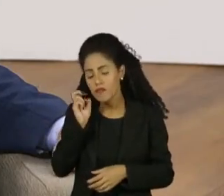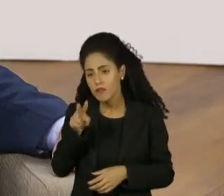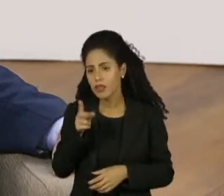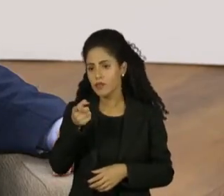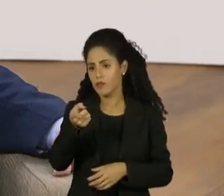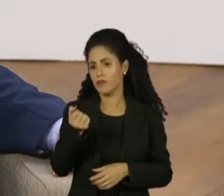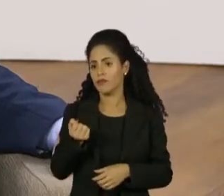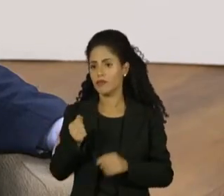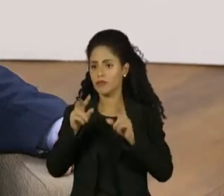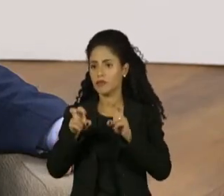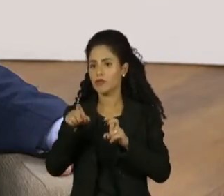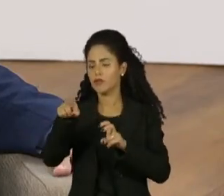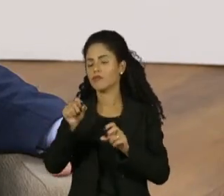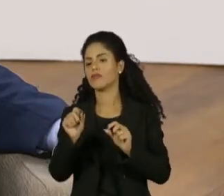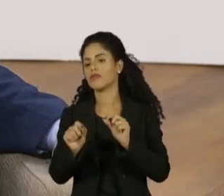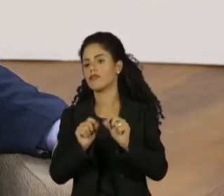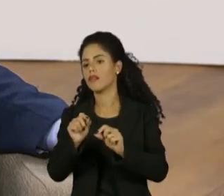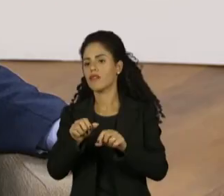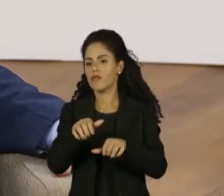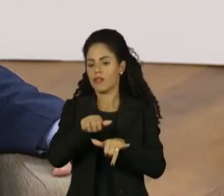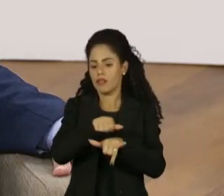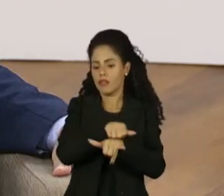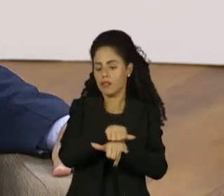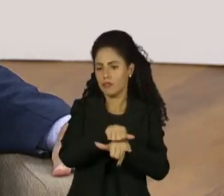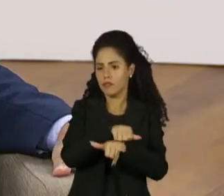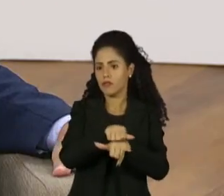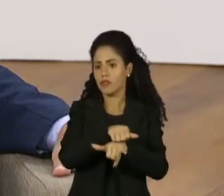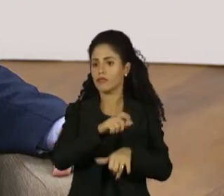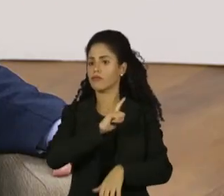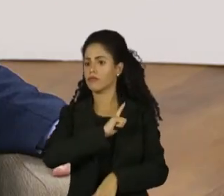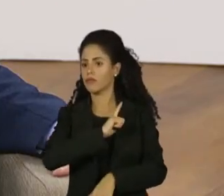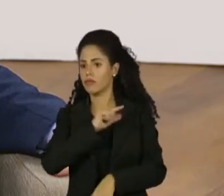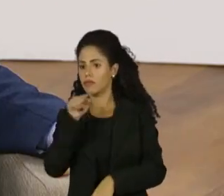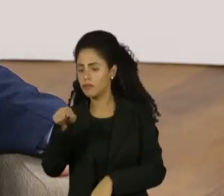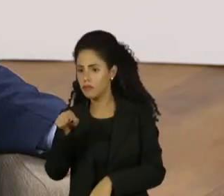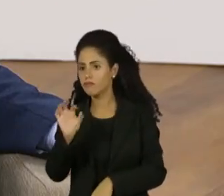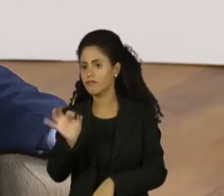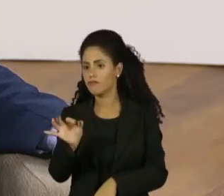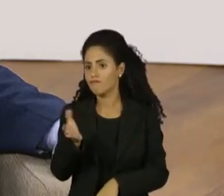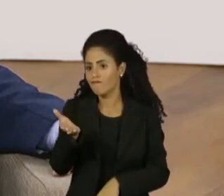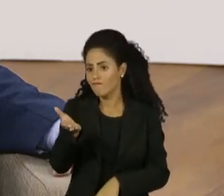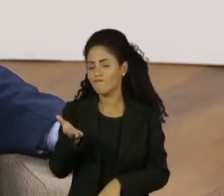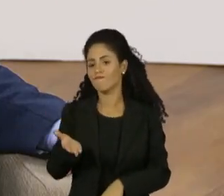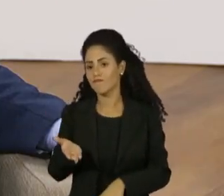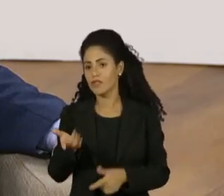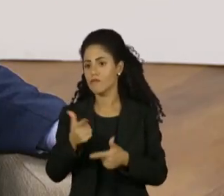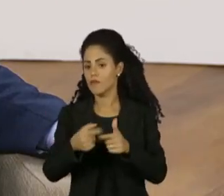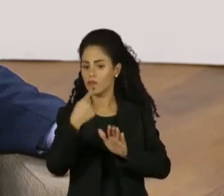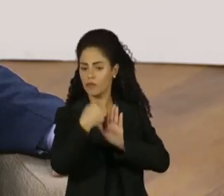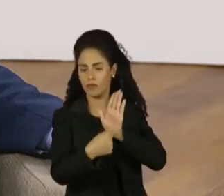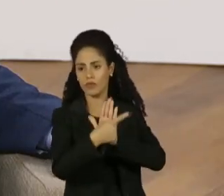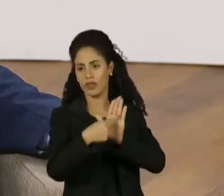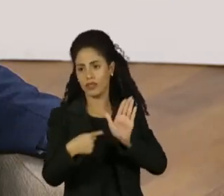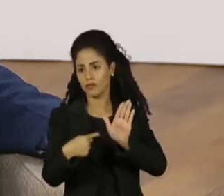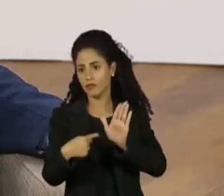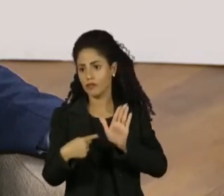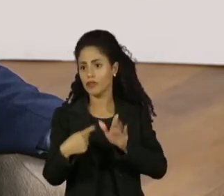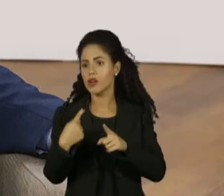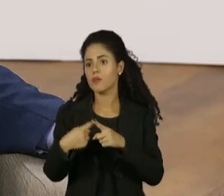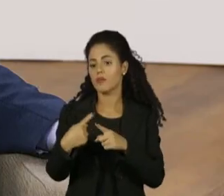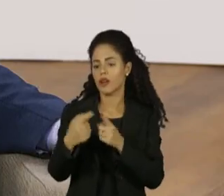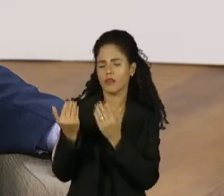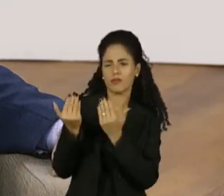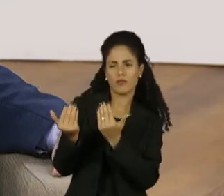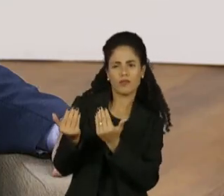falando aí de uma operação que foi a Lava Jato, né, que foi anulada por